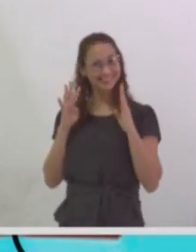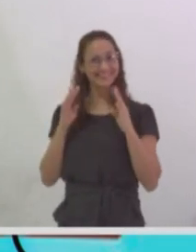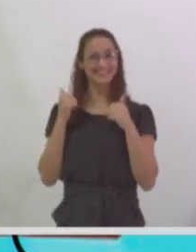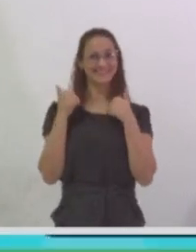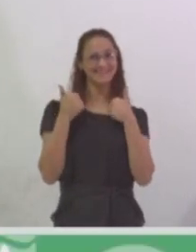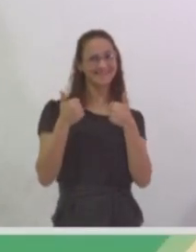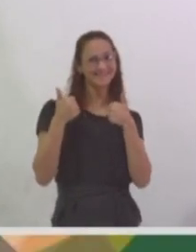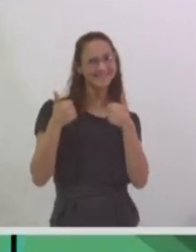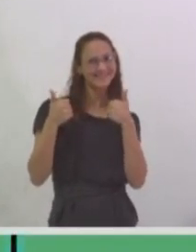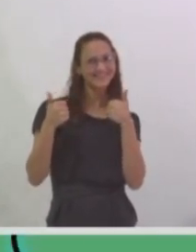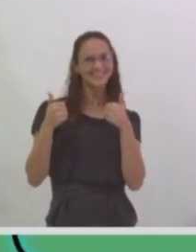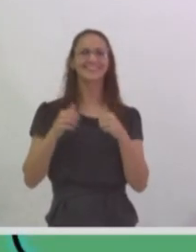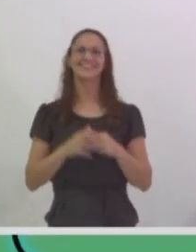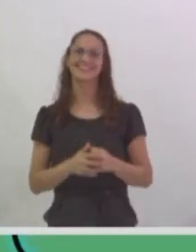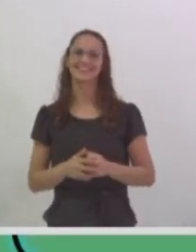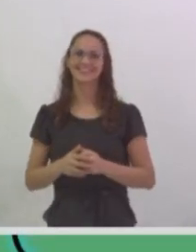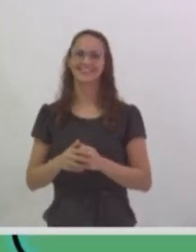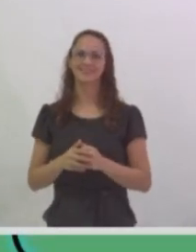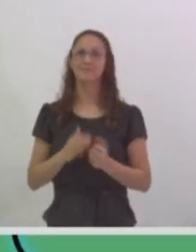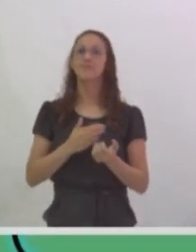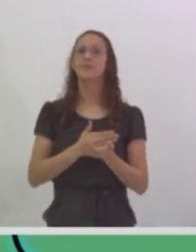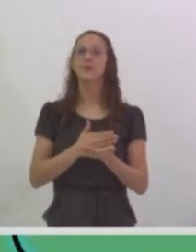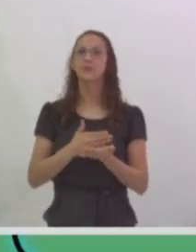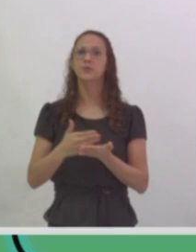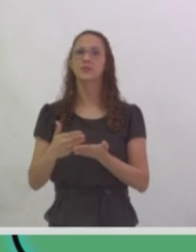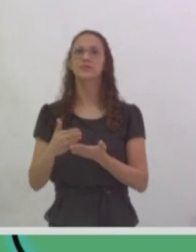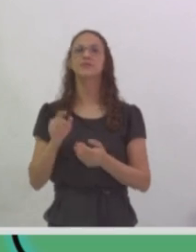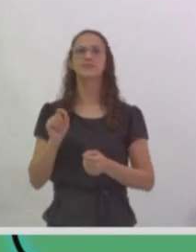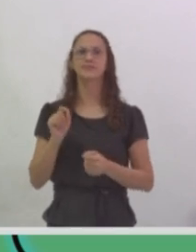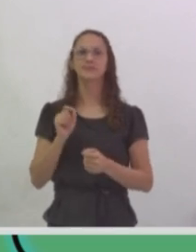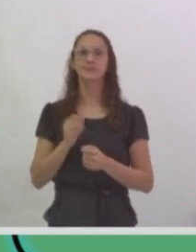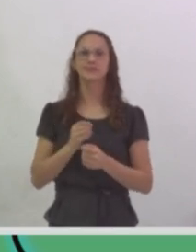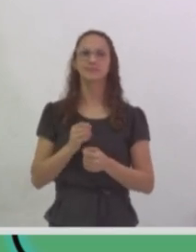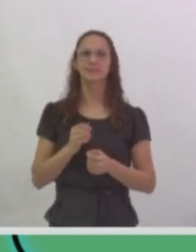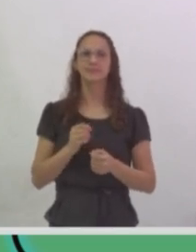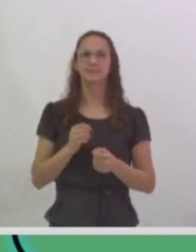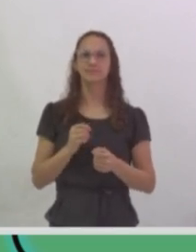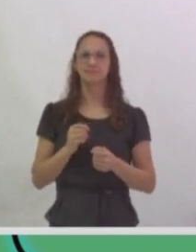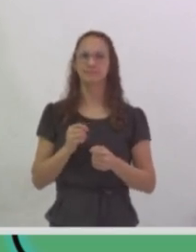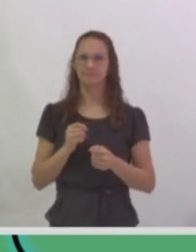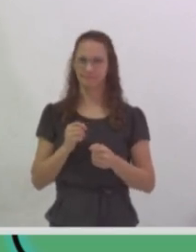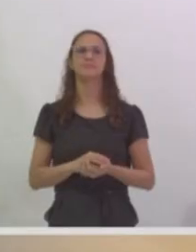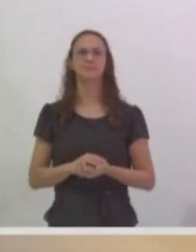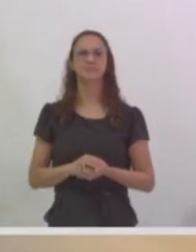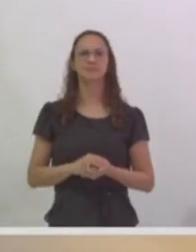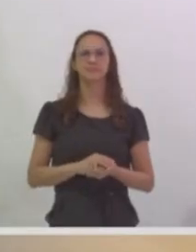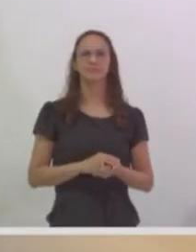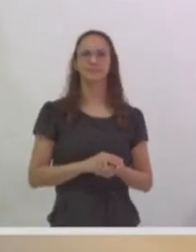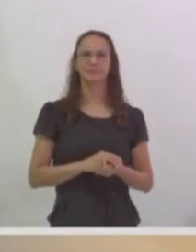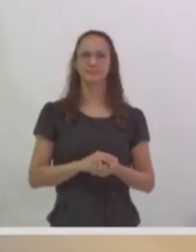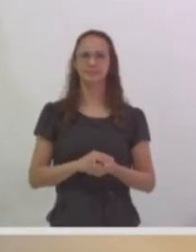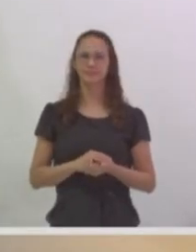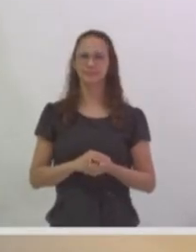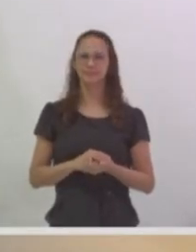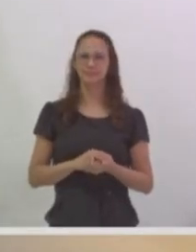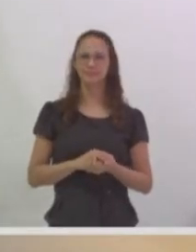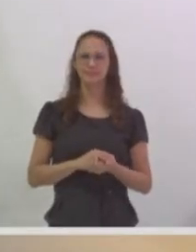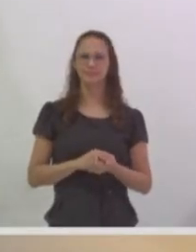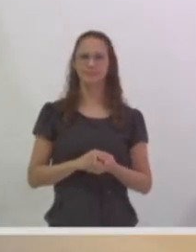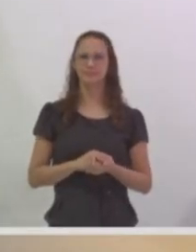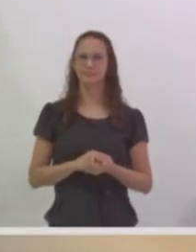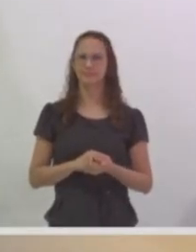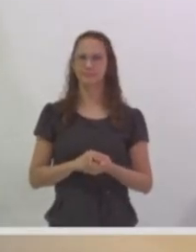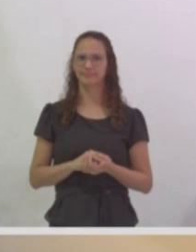E aí, ó, continuando a nossa aula, vamos para interpretação de textos. Interpretar texto é